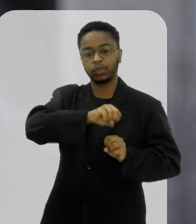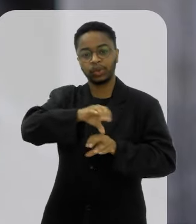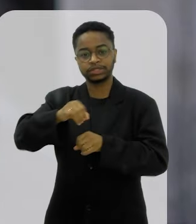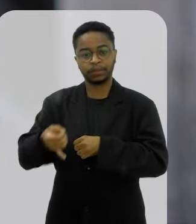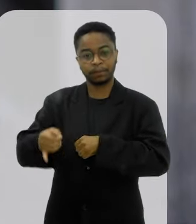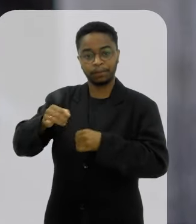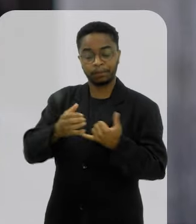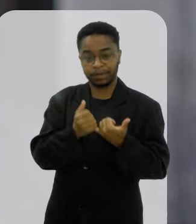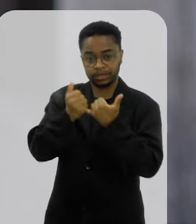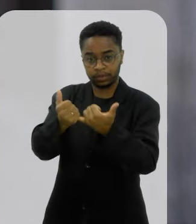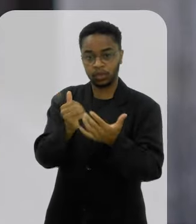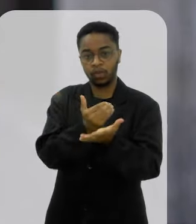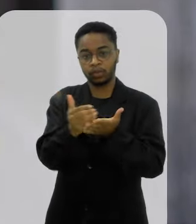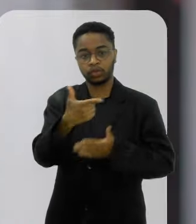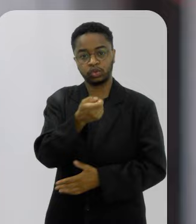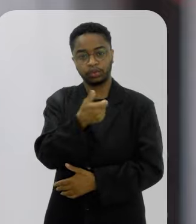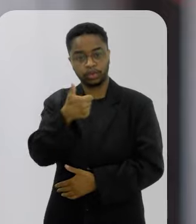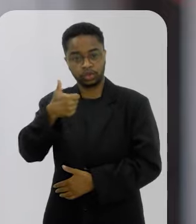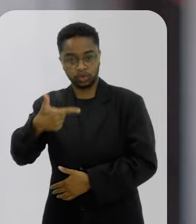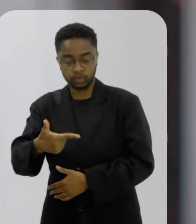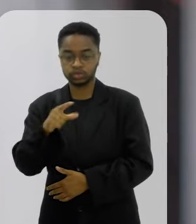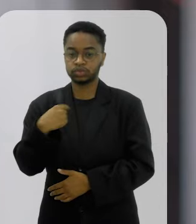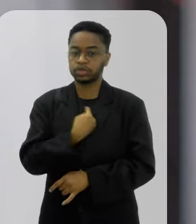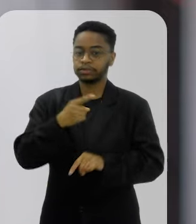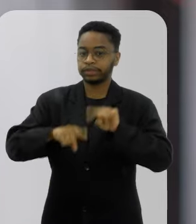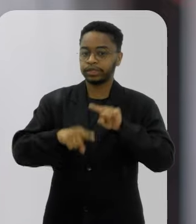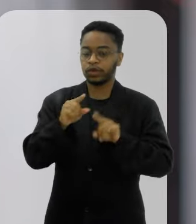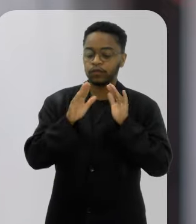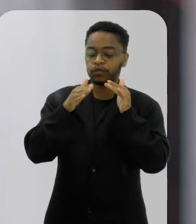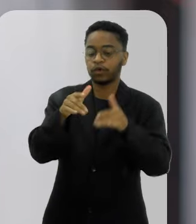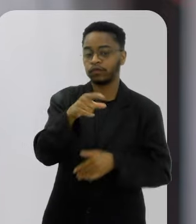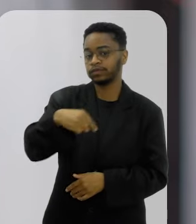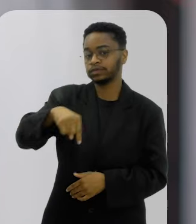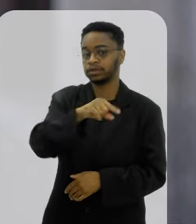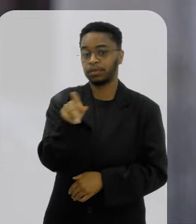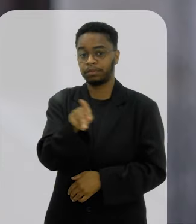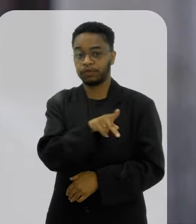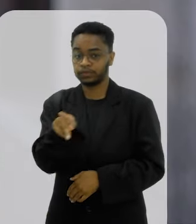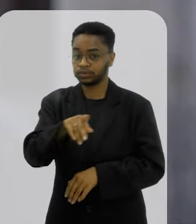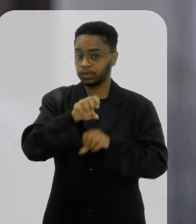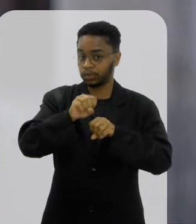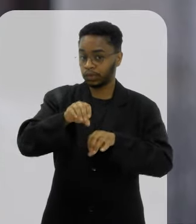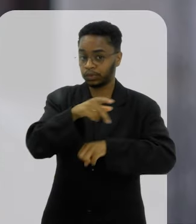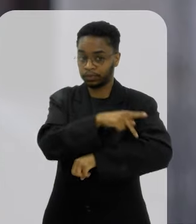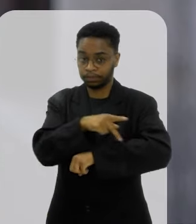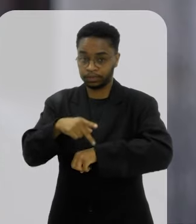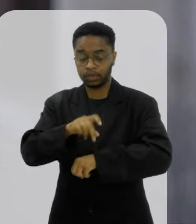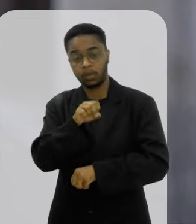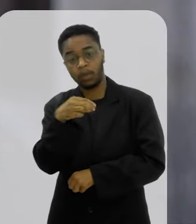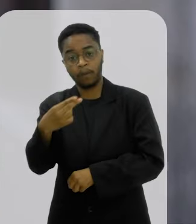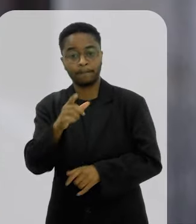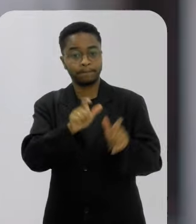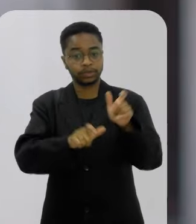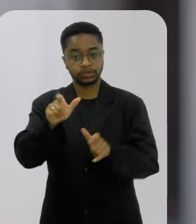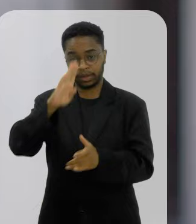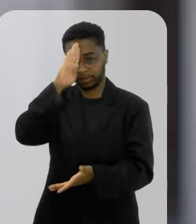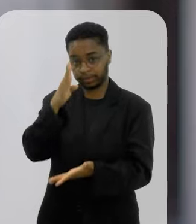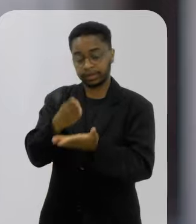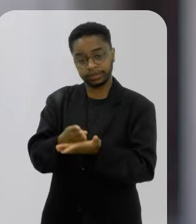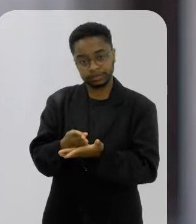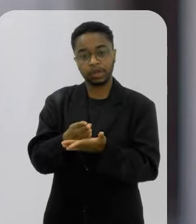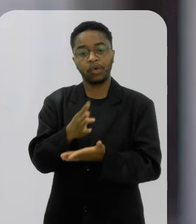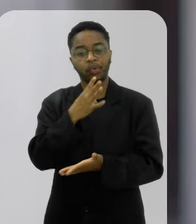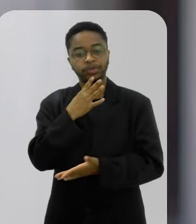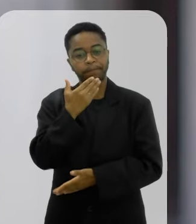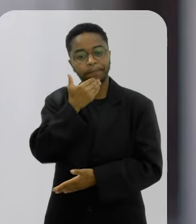patrimonial que existe desde 2012. Esse material é direcionado a você, professor, educador, pedagogo ou pessoa